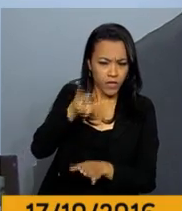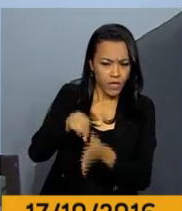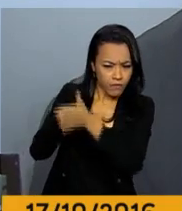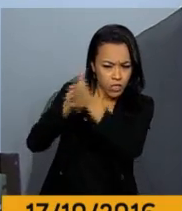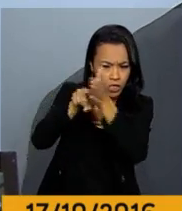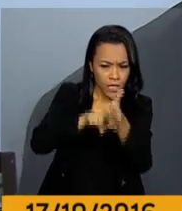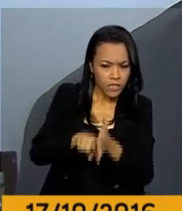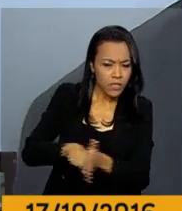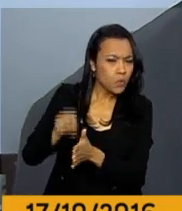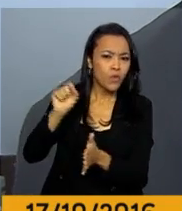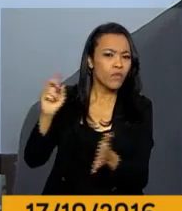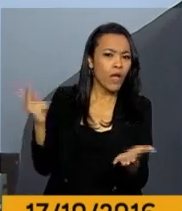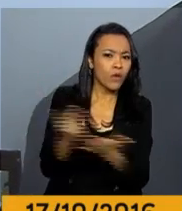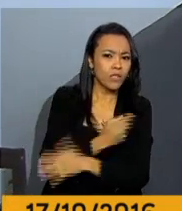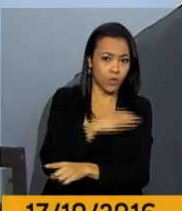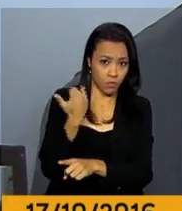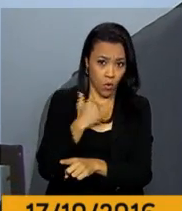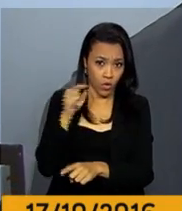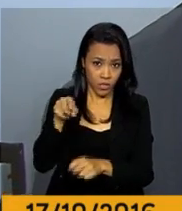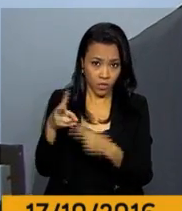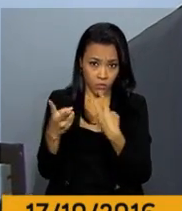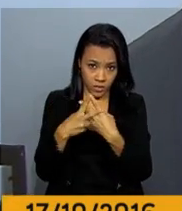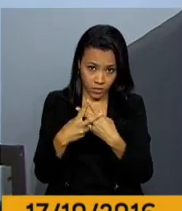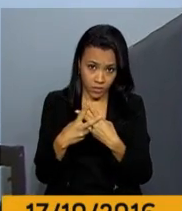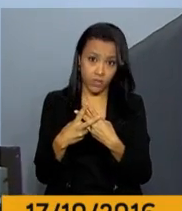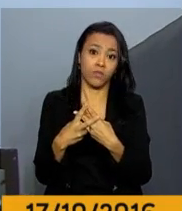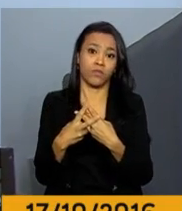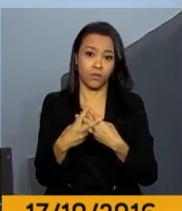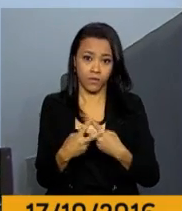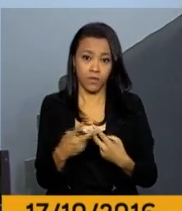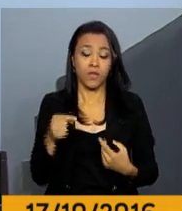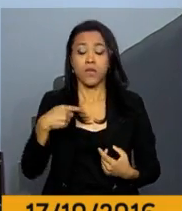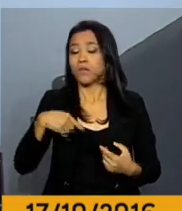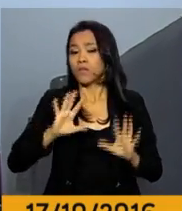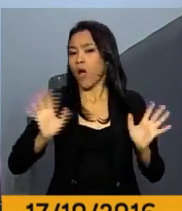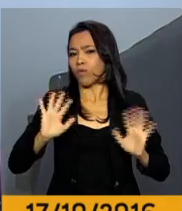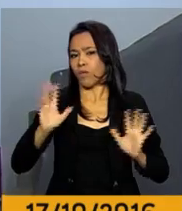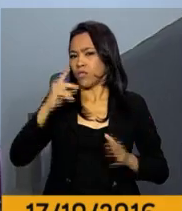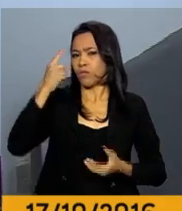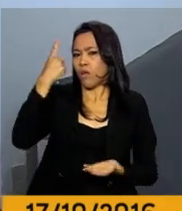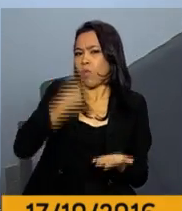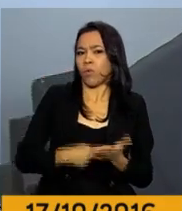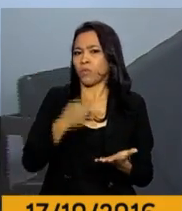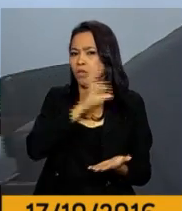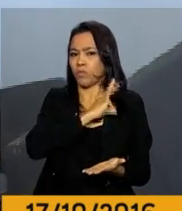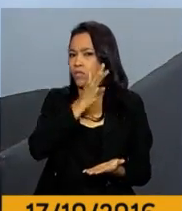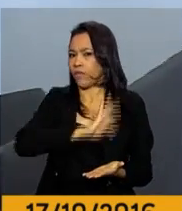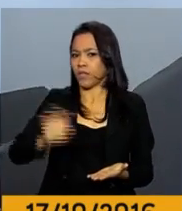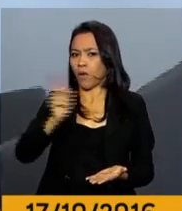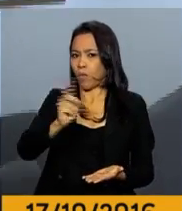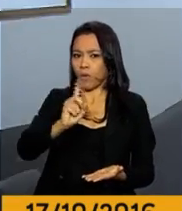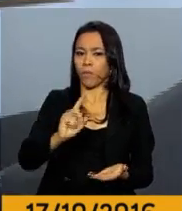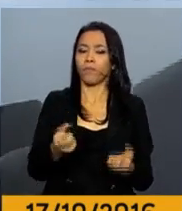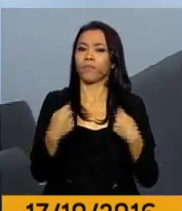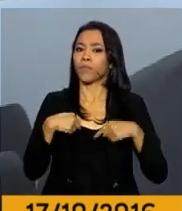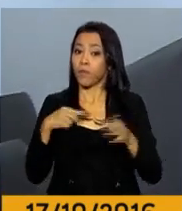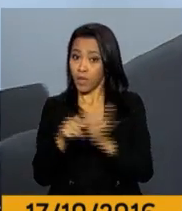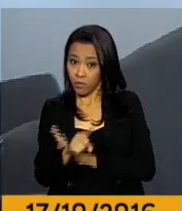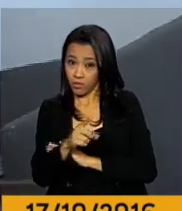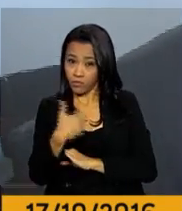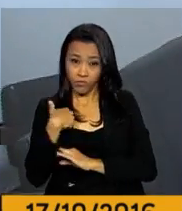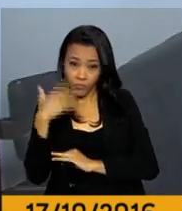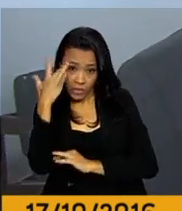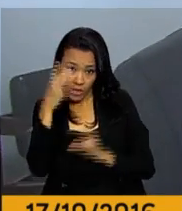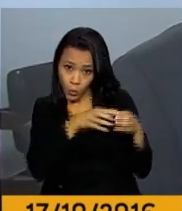investigação das mortes? Não, porque não é competência da Polícia Federal. Tá, agente da Força Nacional, então não tem